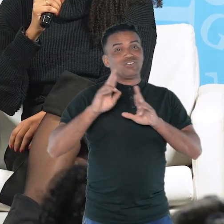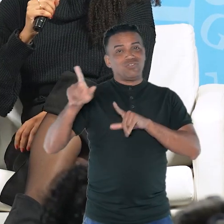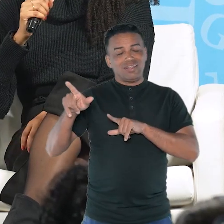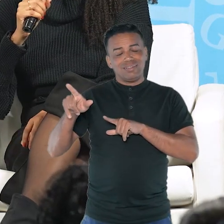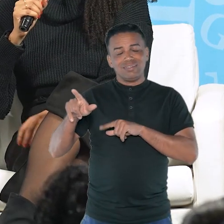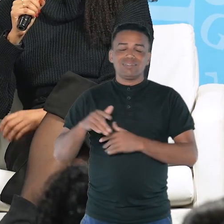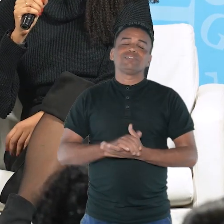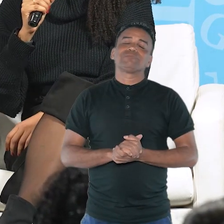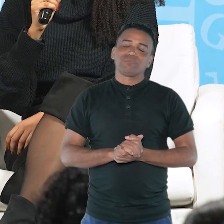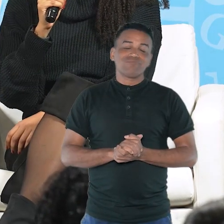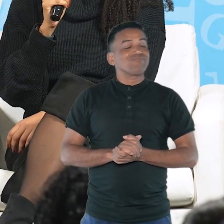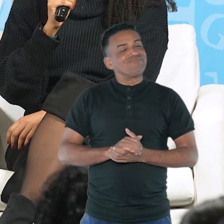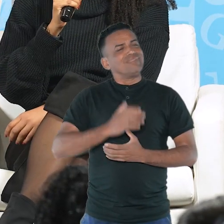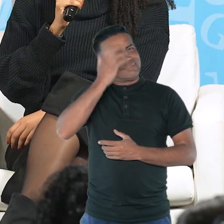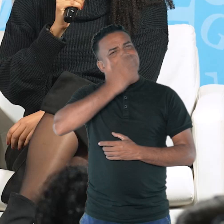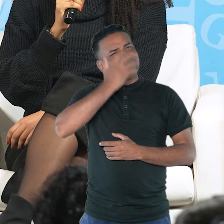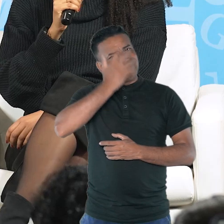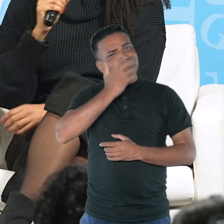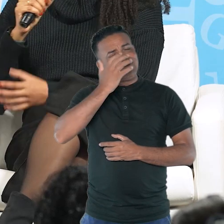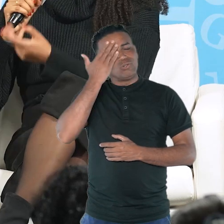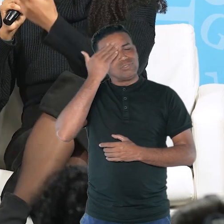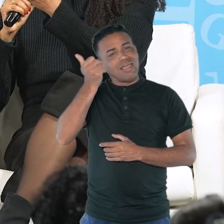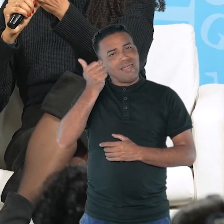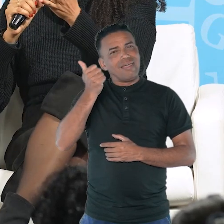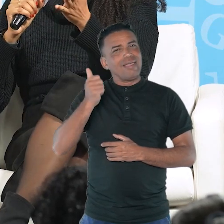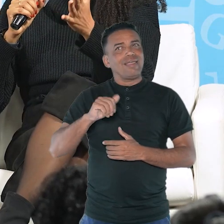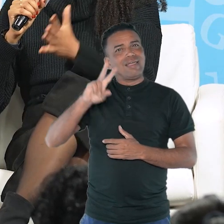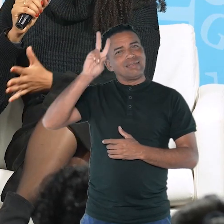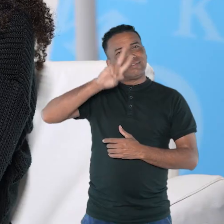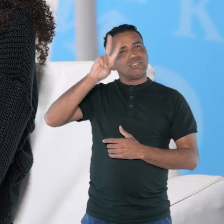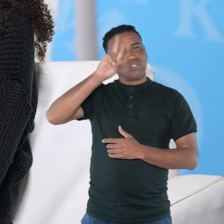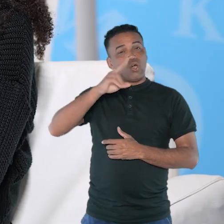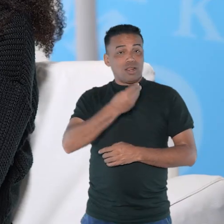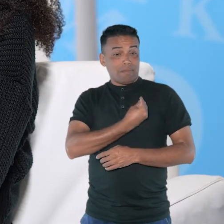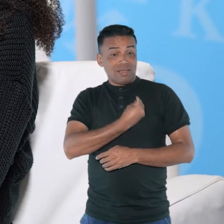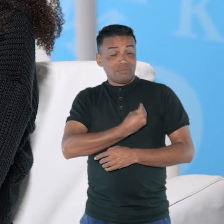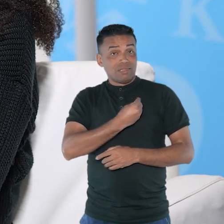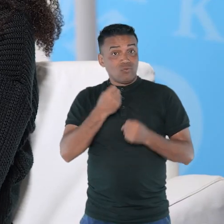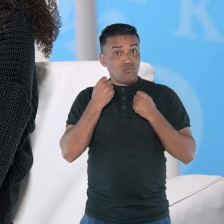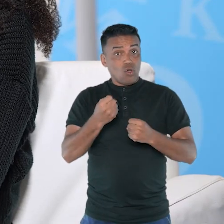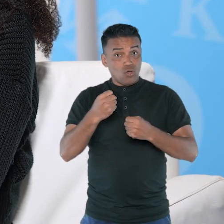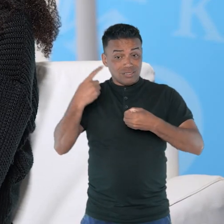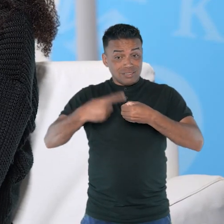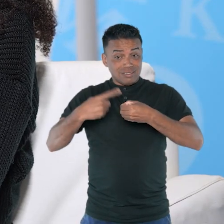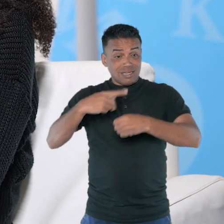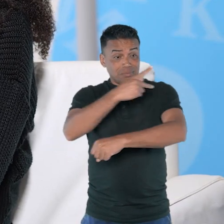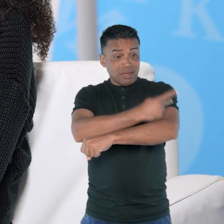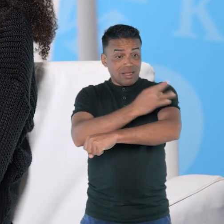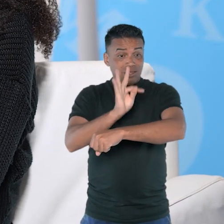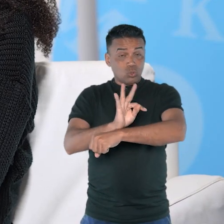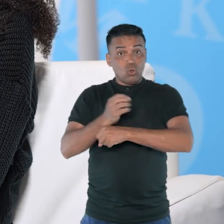Com certeza. Eu sei dessa história, essa participação muito forte de Paracatu na construção da